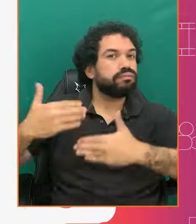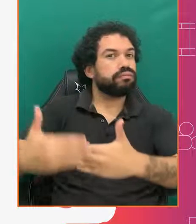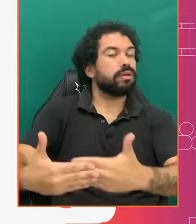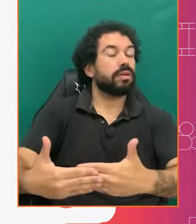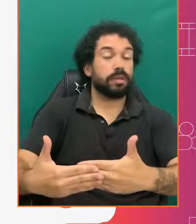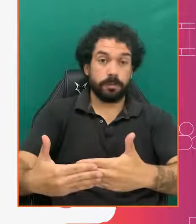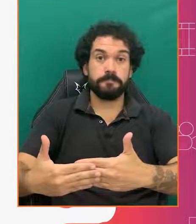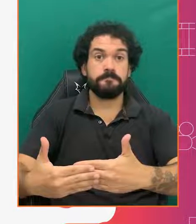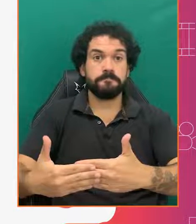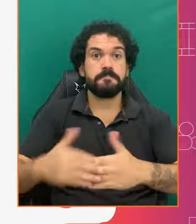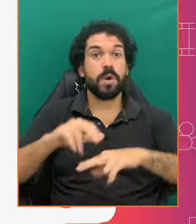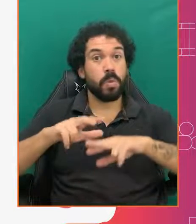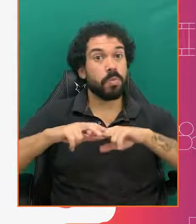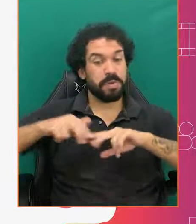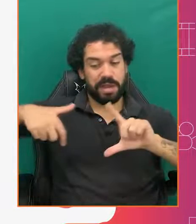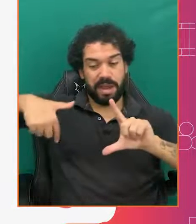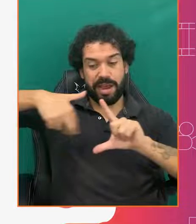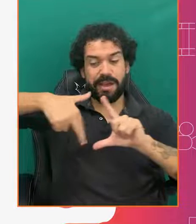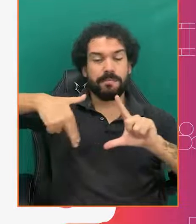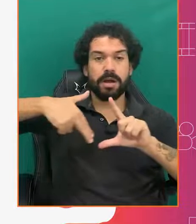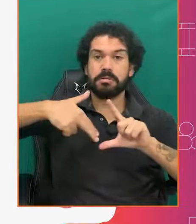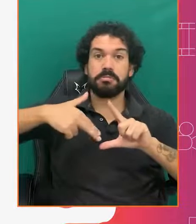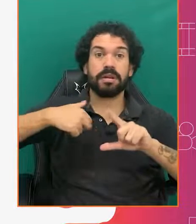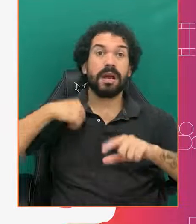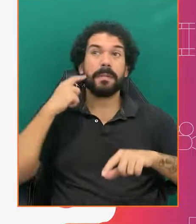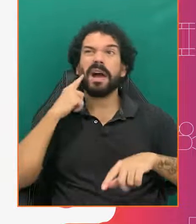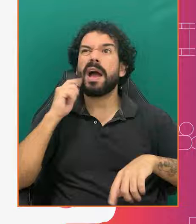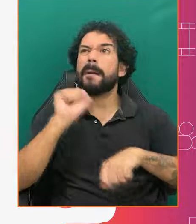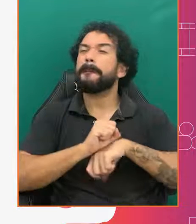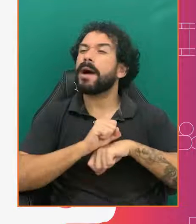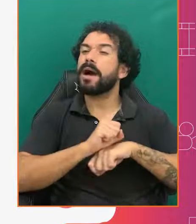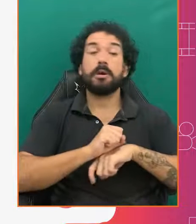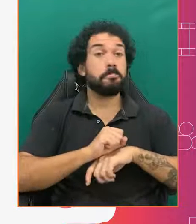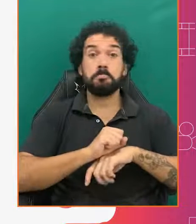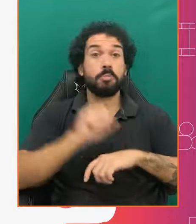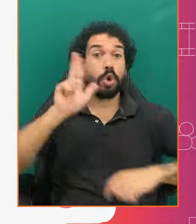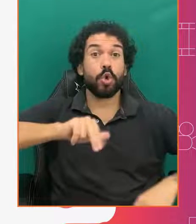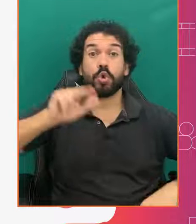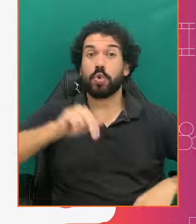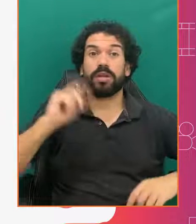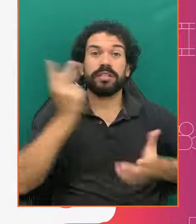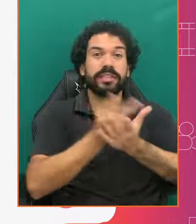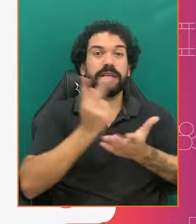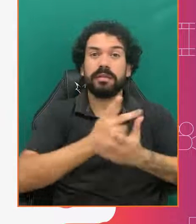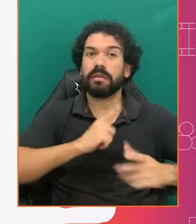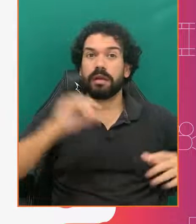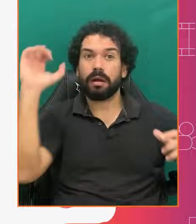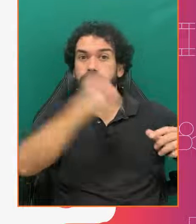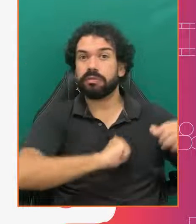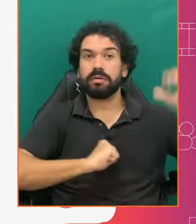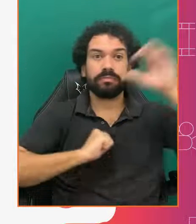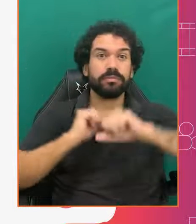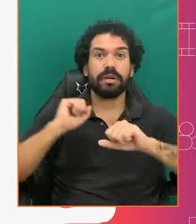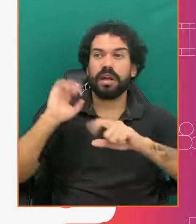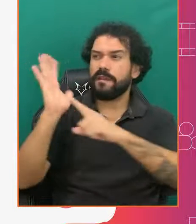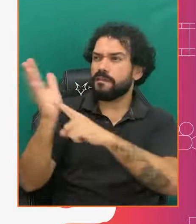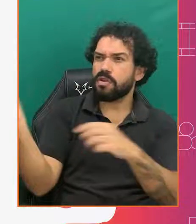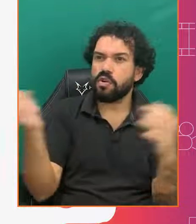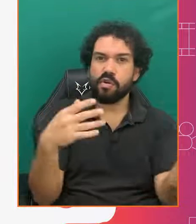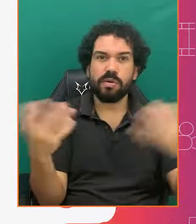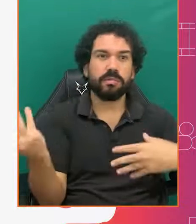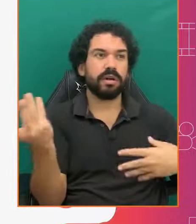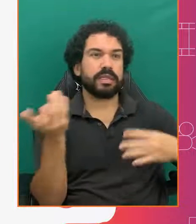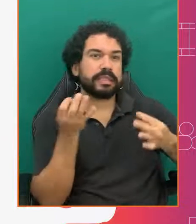tecnológicos. Então a animação é uma área que você nunca para de aprender. Sempre vai ter novas descobertas de